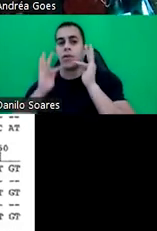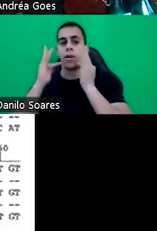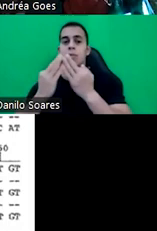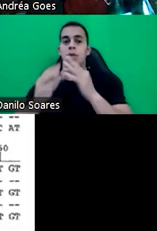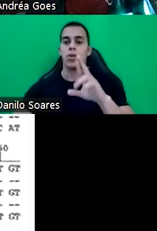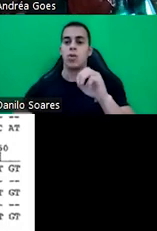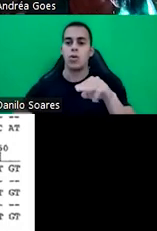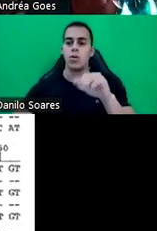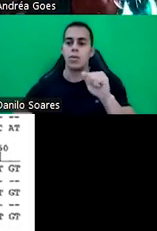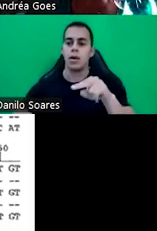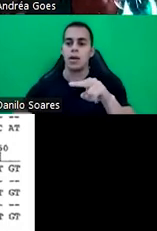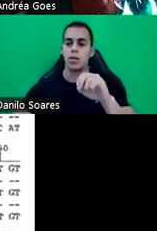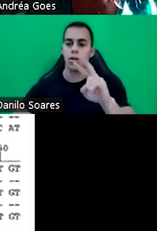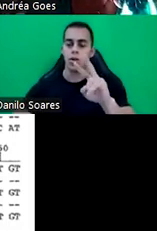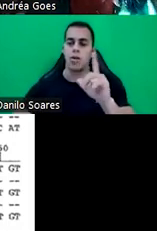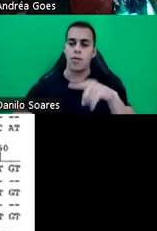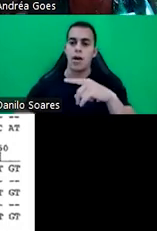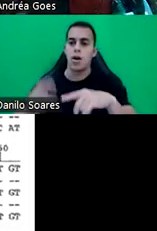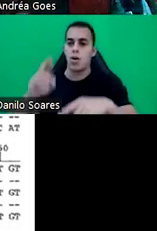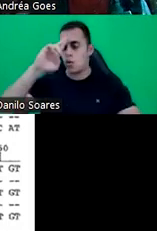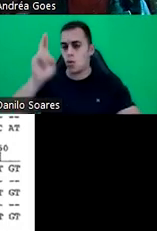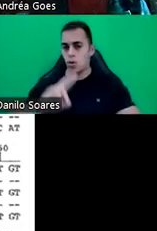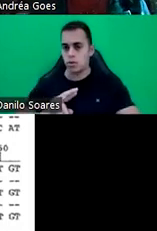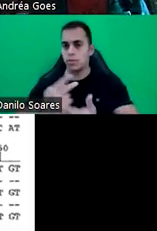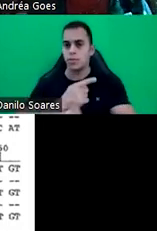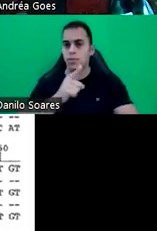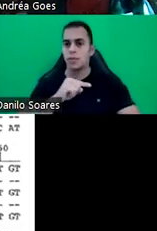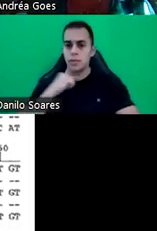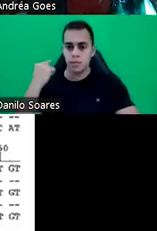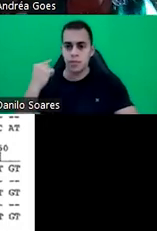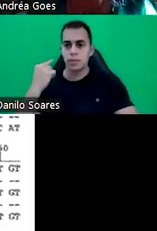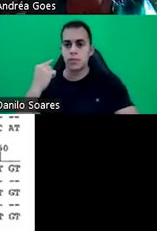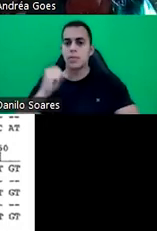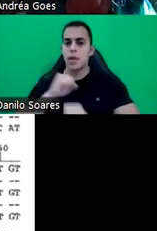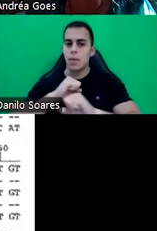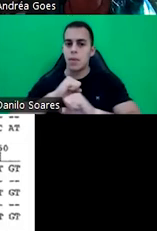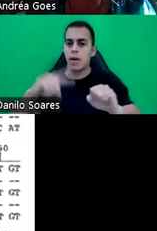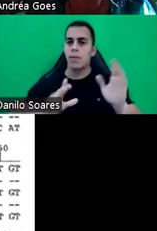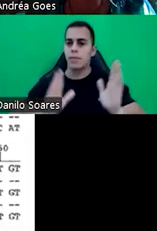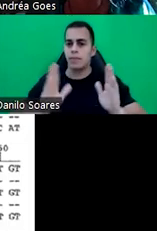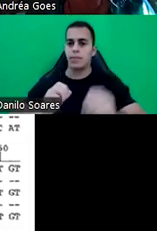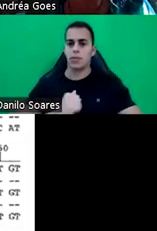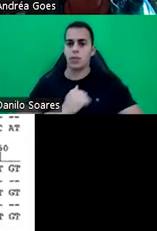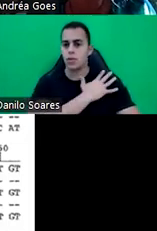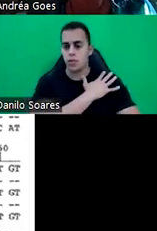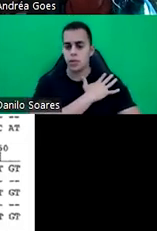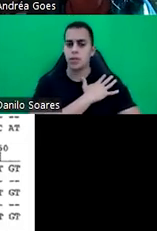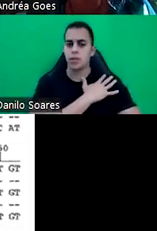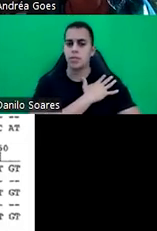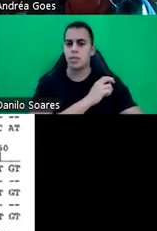da família russa que foi morta, que foi morta durante a ditadura, durante o golpe